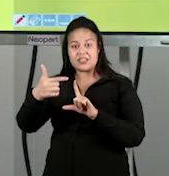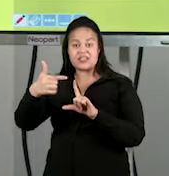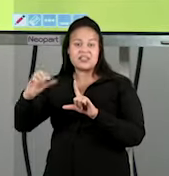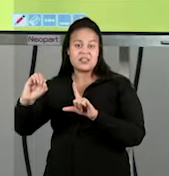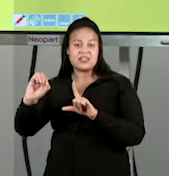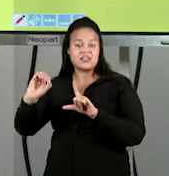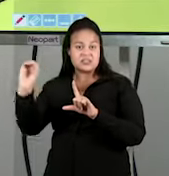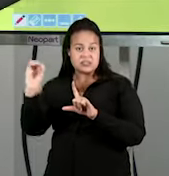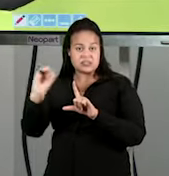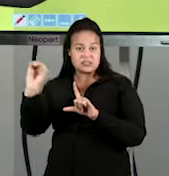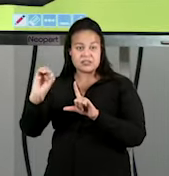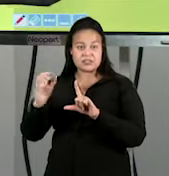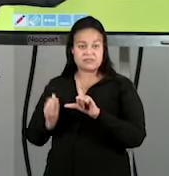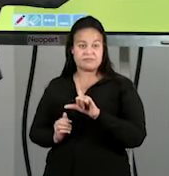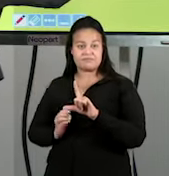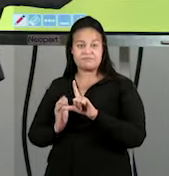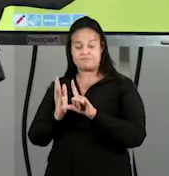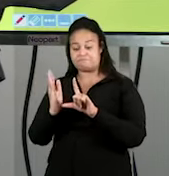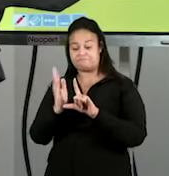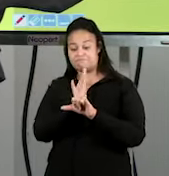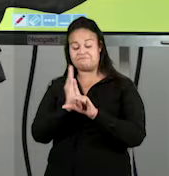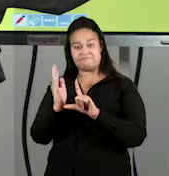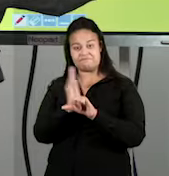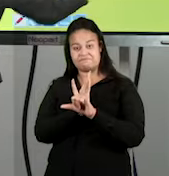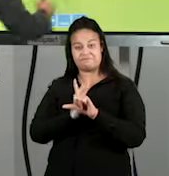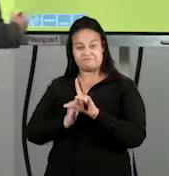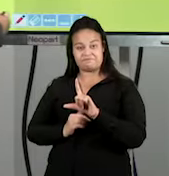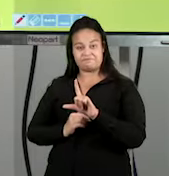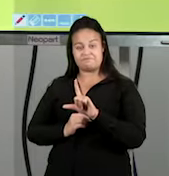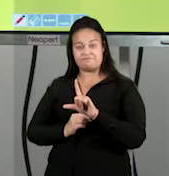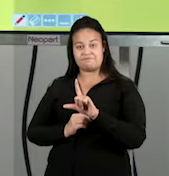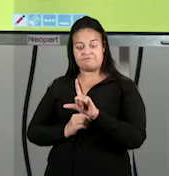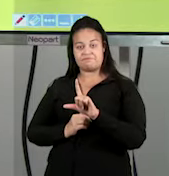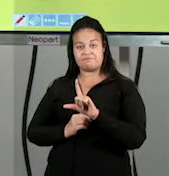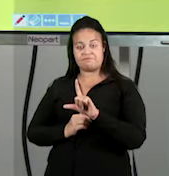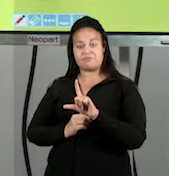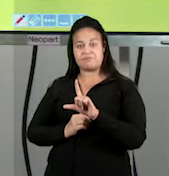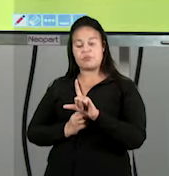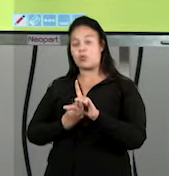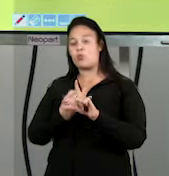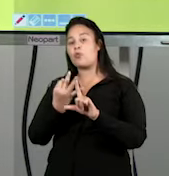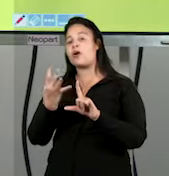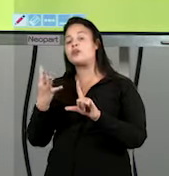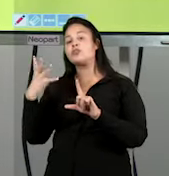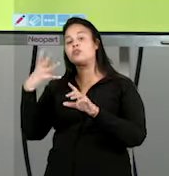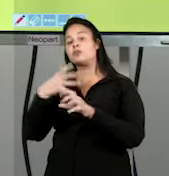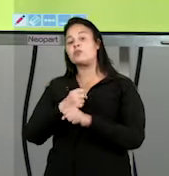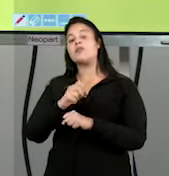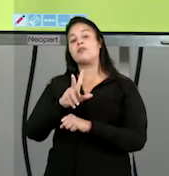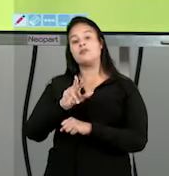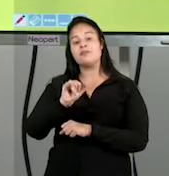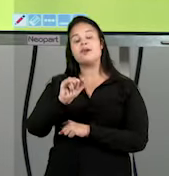graus, este ângulo mais este aqui vão somar